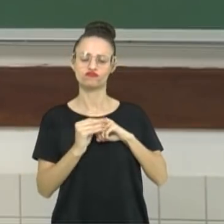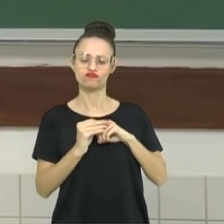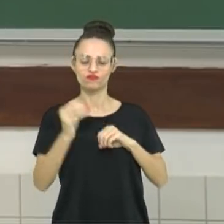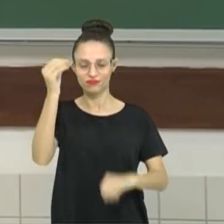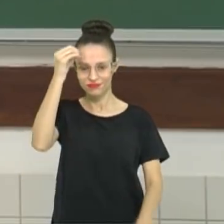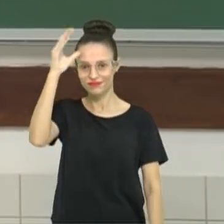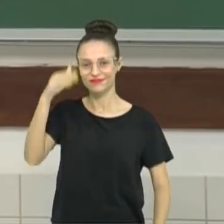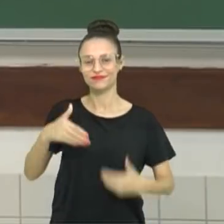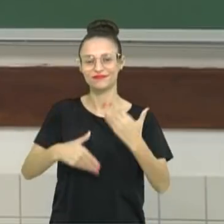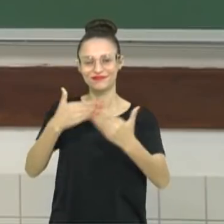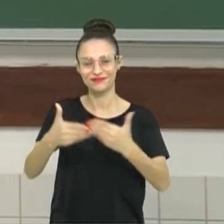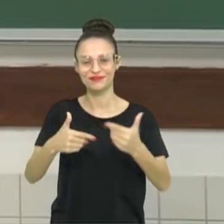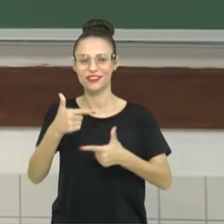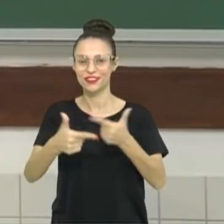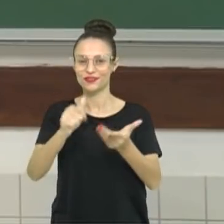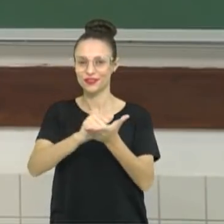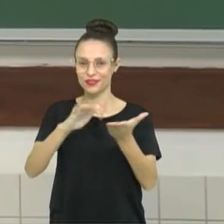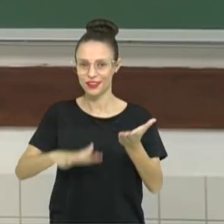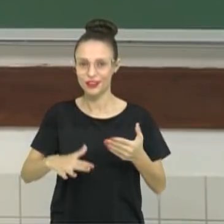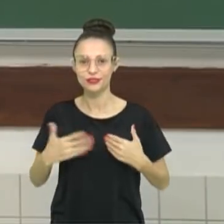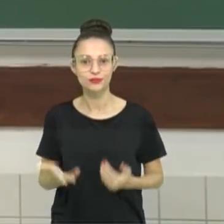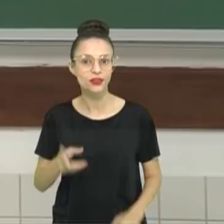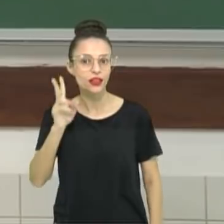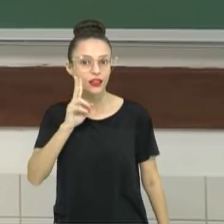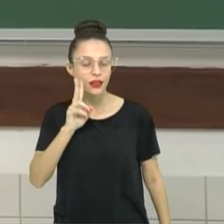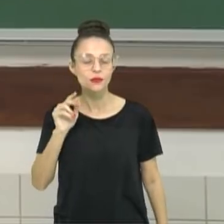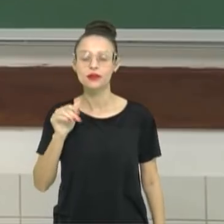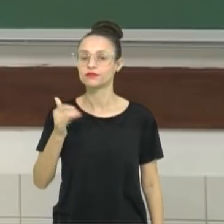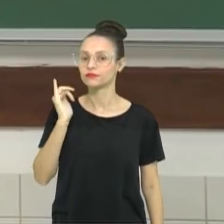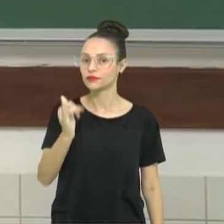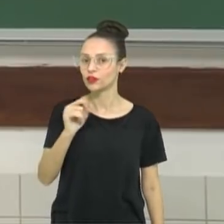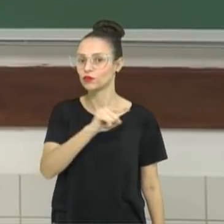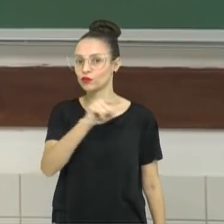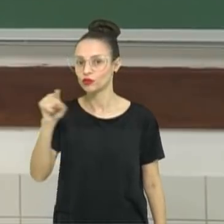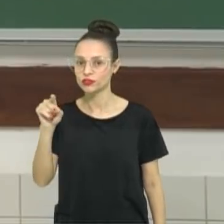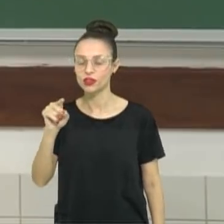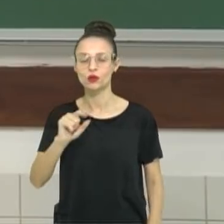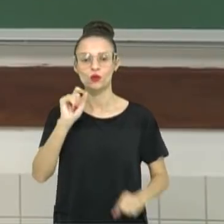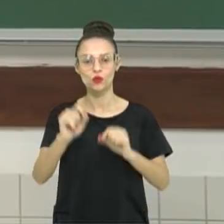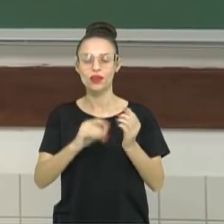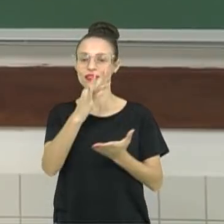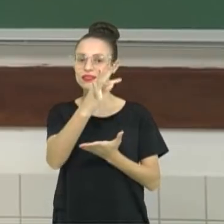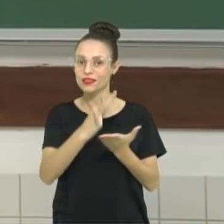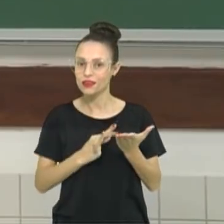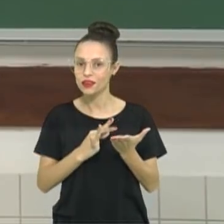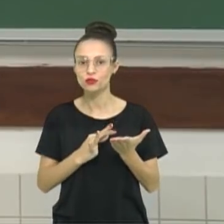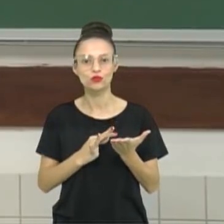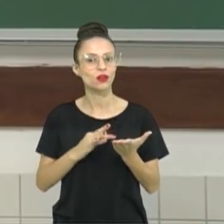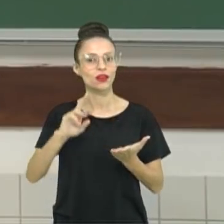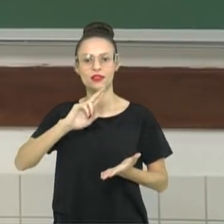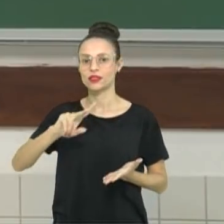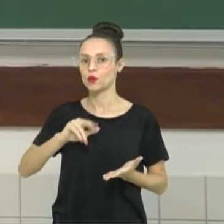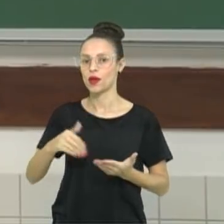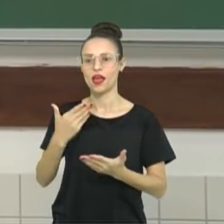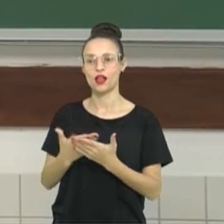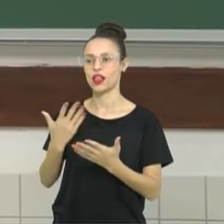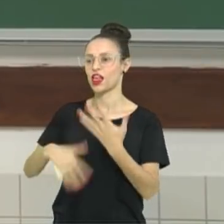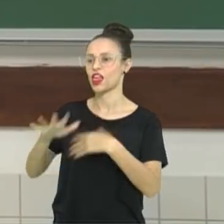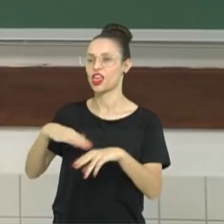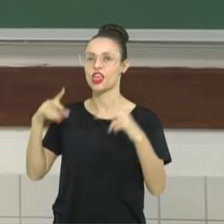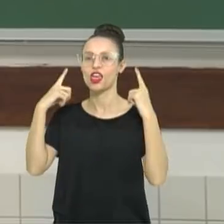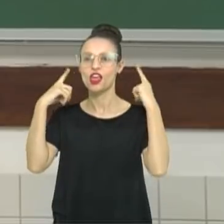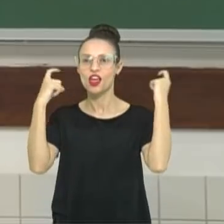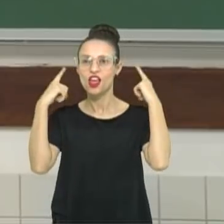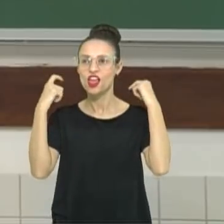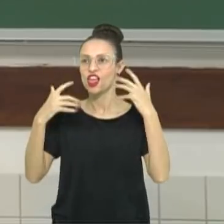vamos começar a desenvolver o nosso trabalho. Lembrando, a professora lembra sempre, produção de texto não é aula de bagunça, com grito,